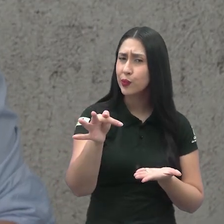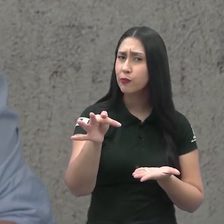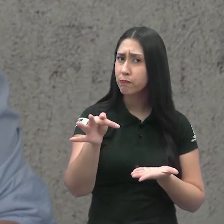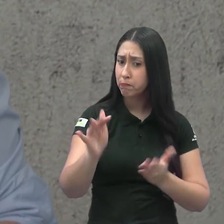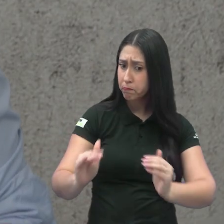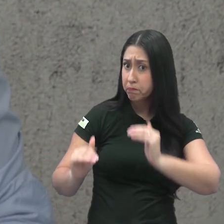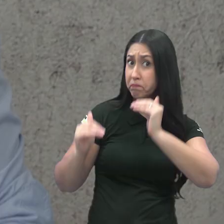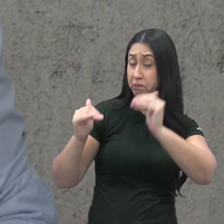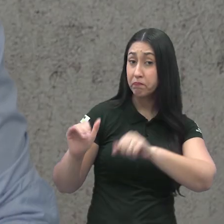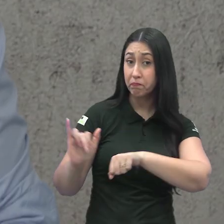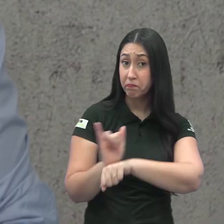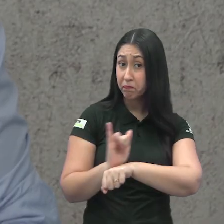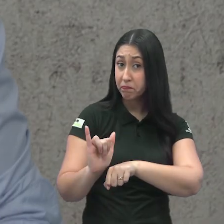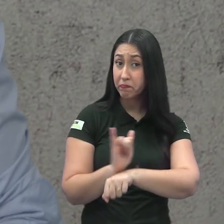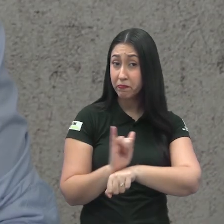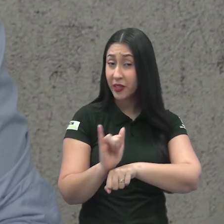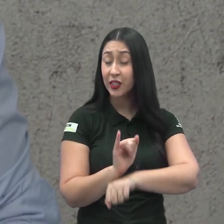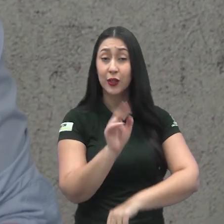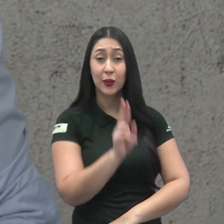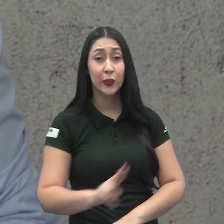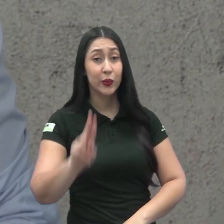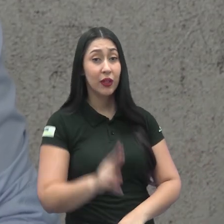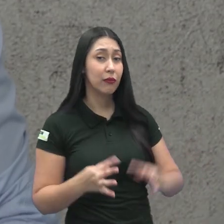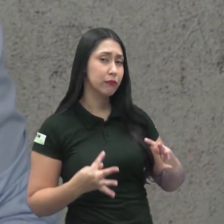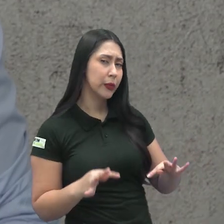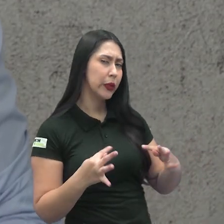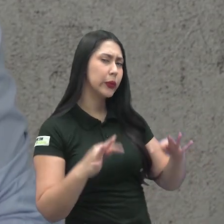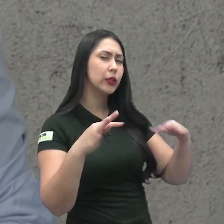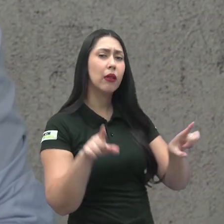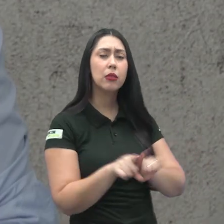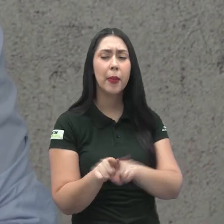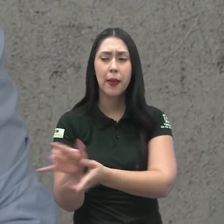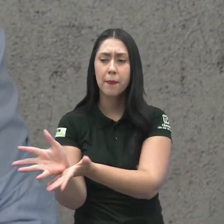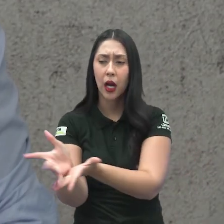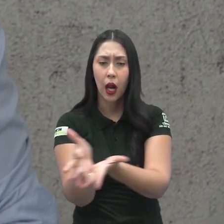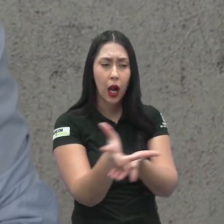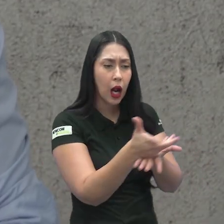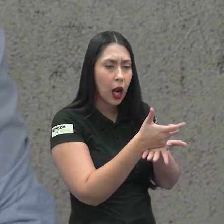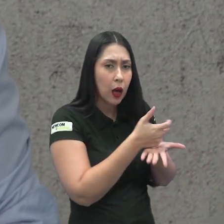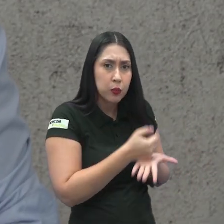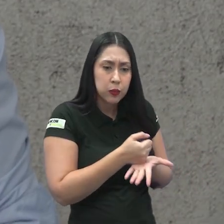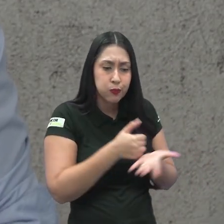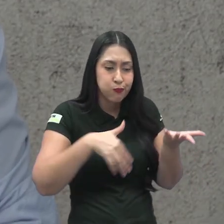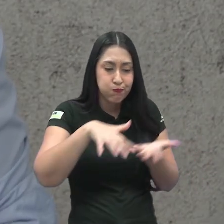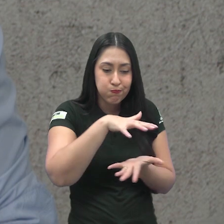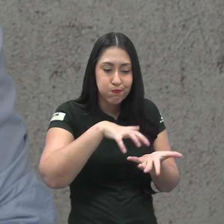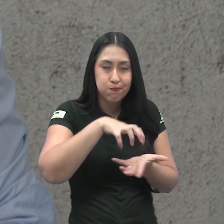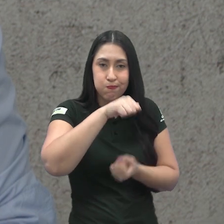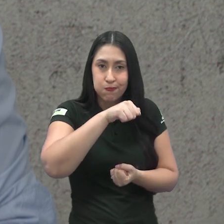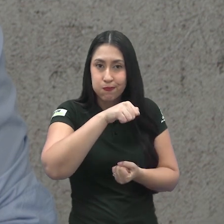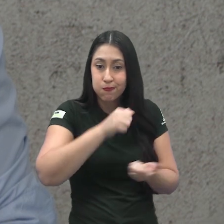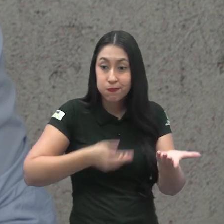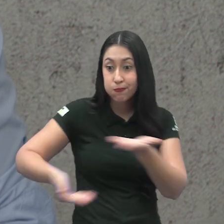atuação ainda mais estratégica, com o uso de tecnologia, análise de dados, sustentabilidade